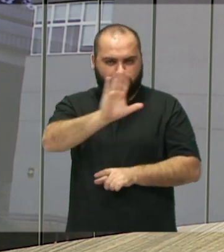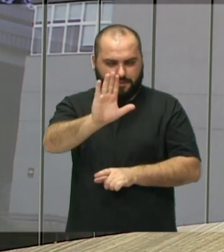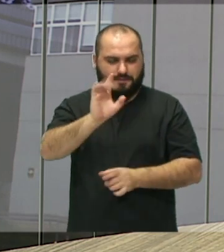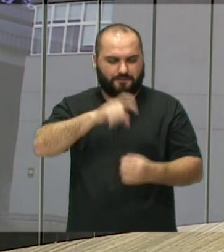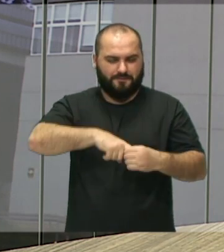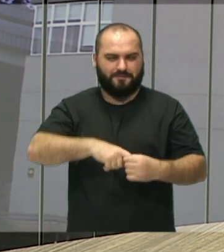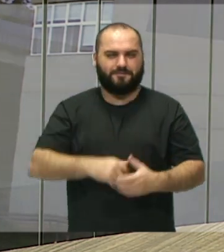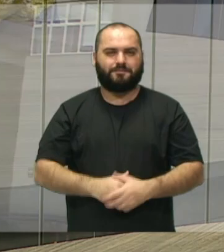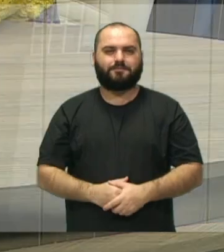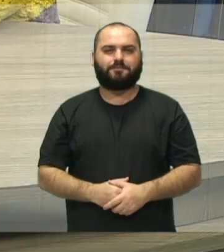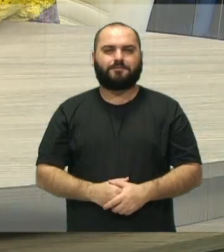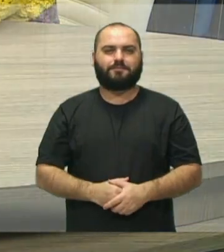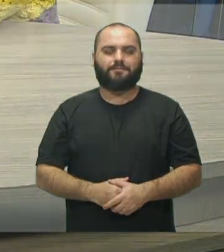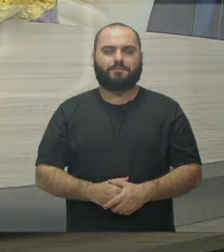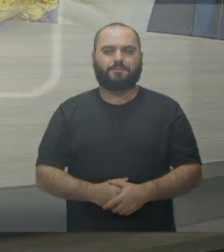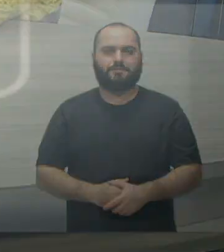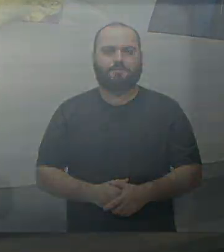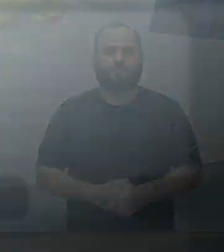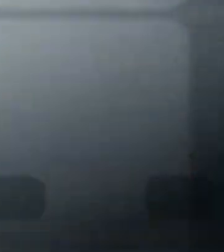volta.